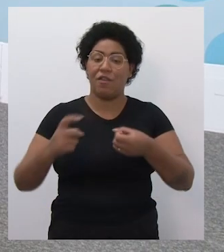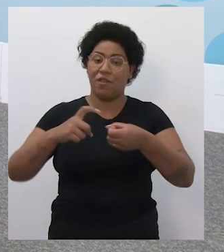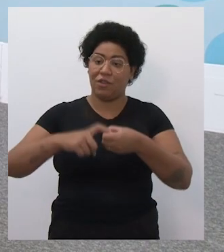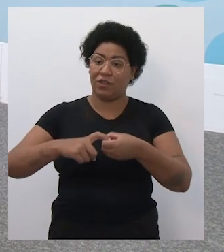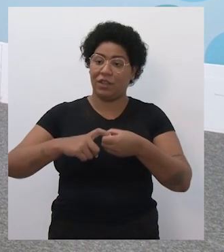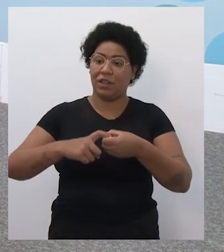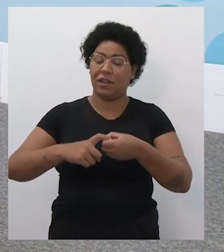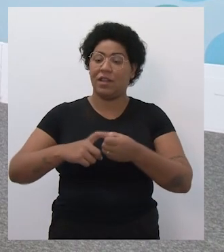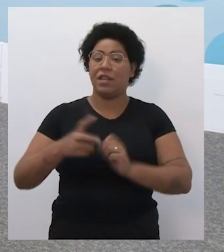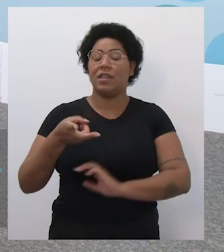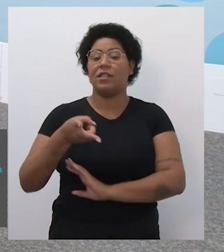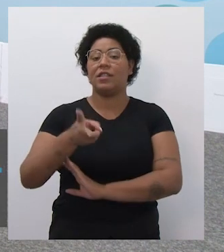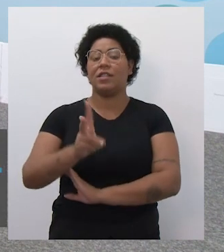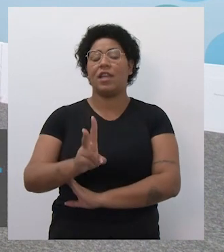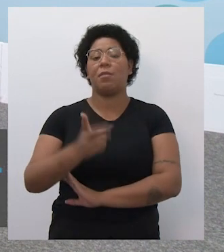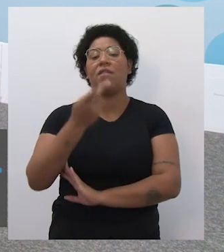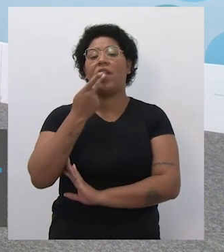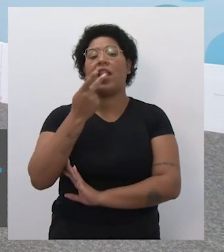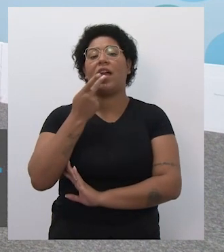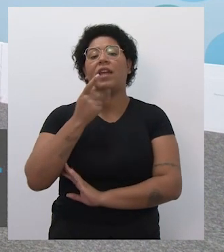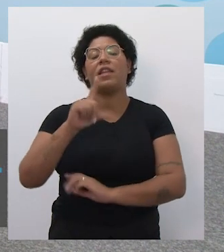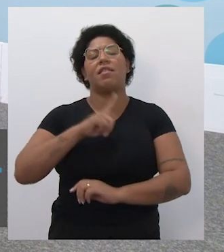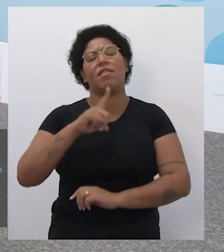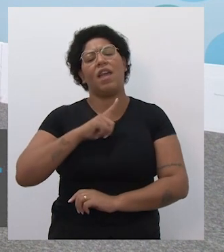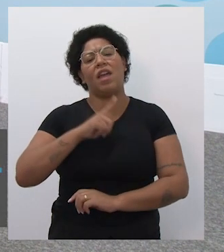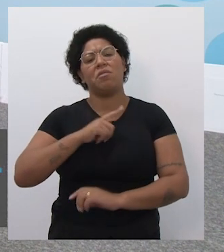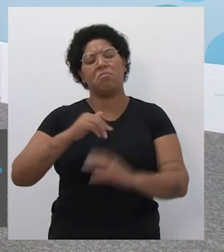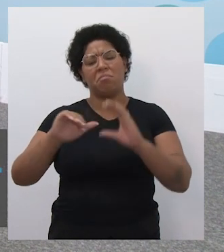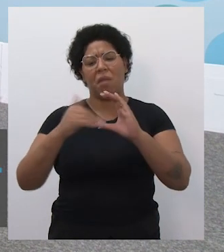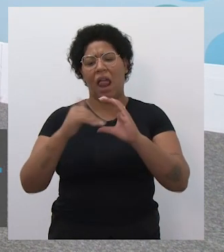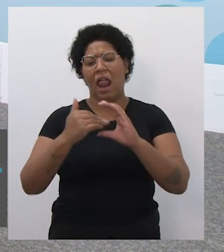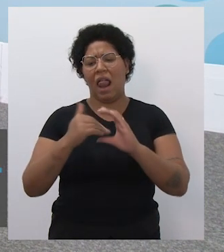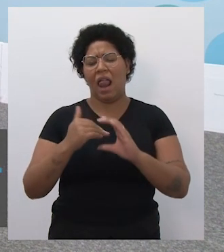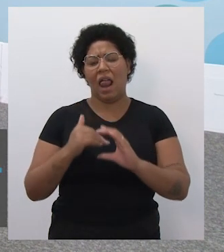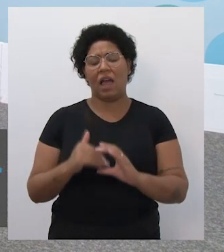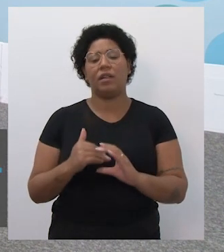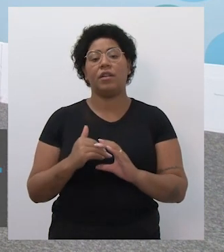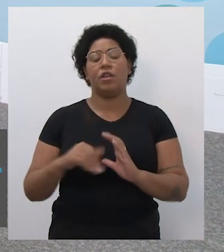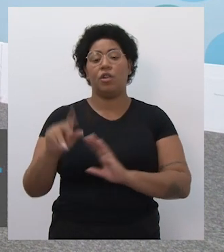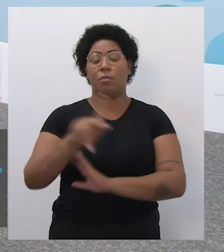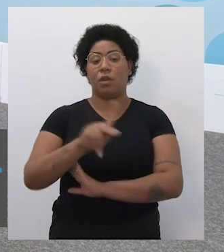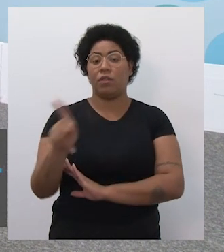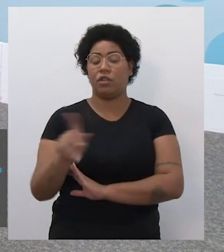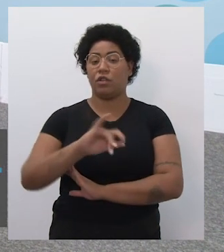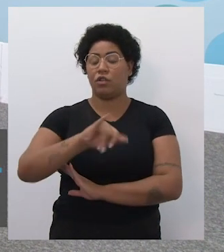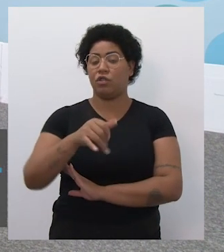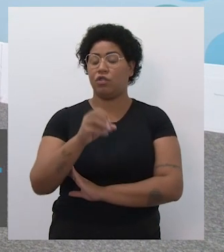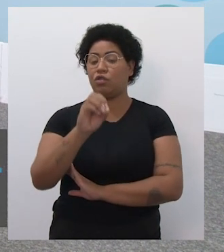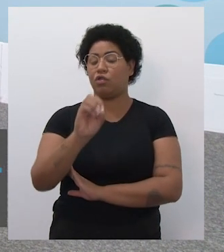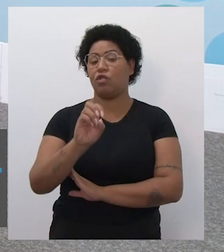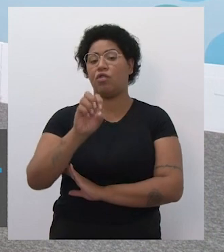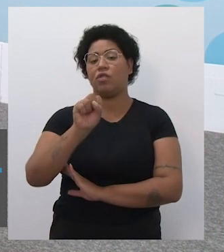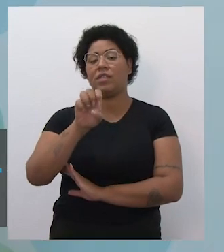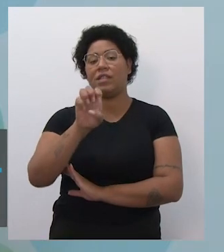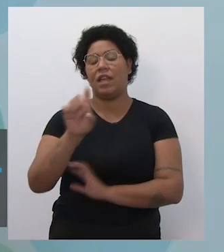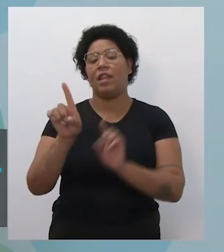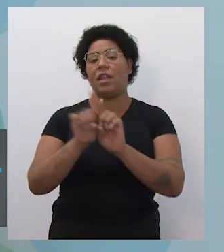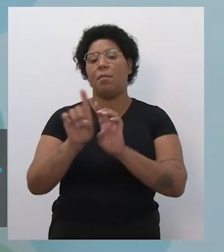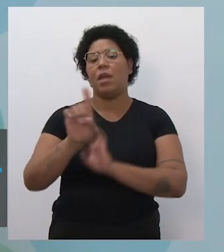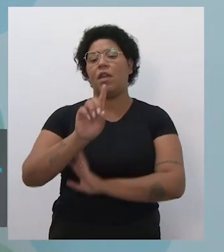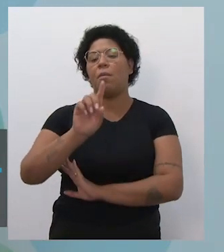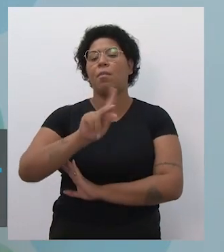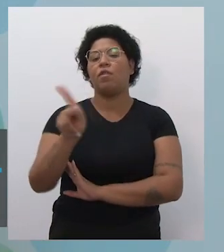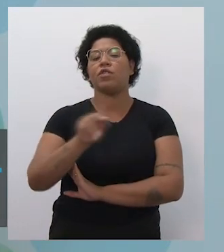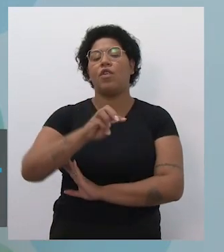Como sempre, temos diversos comentários bem interessantes aqui. Professor José, professora Rosicler, professora